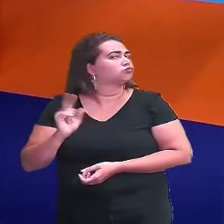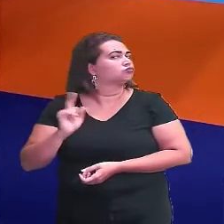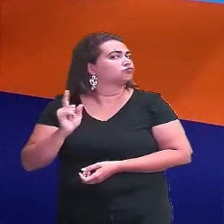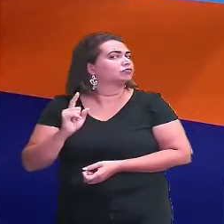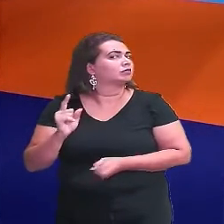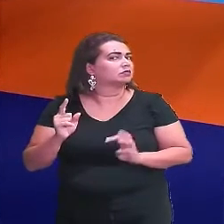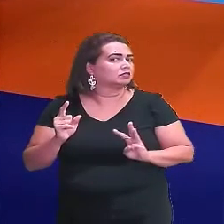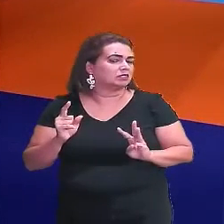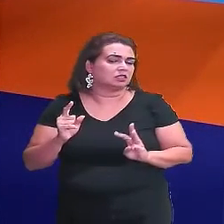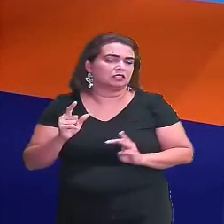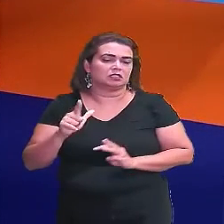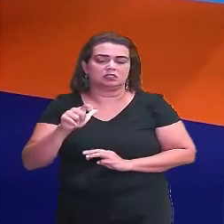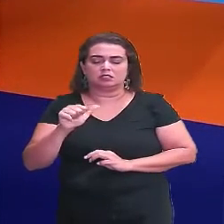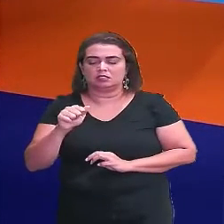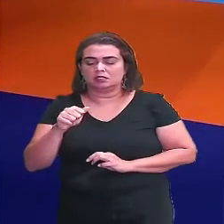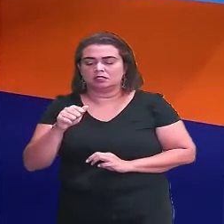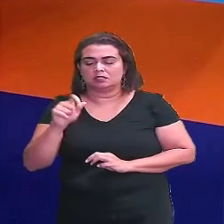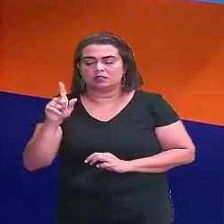é, gente?